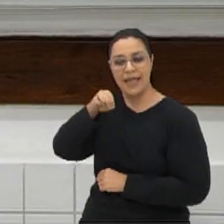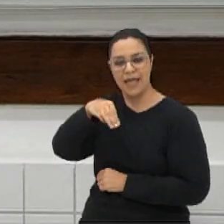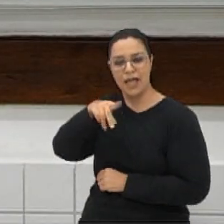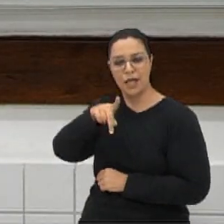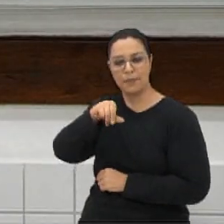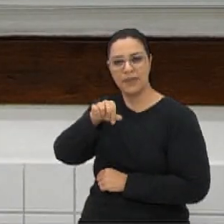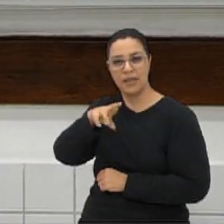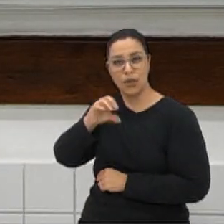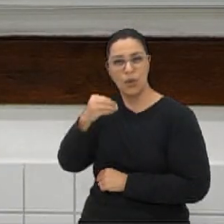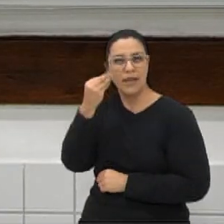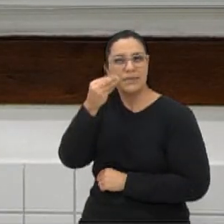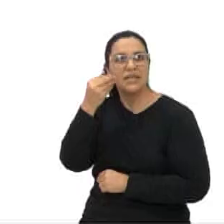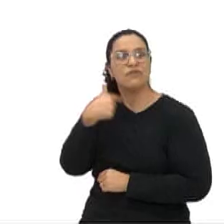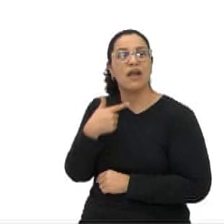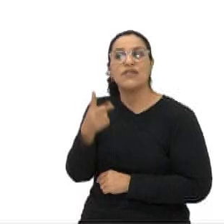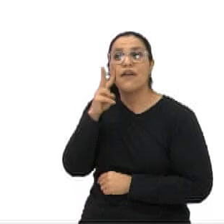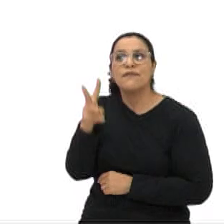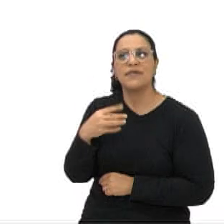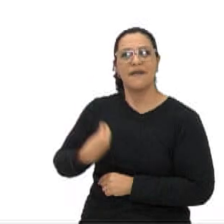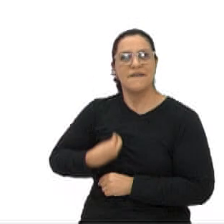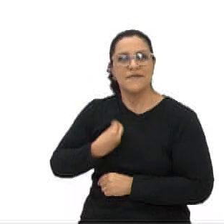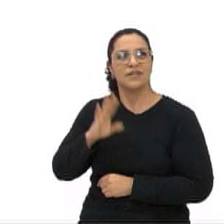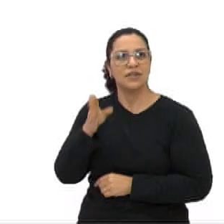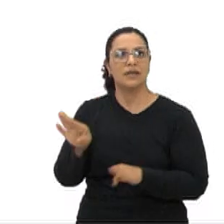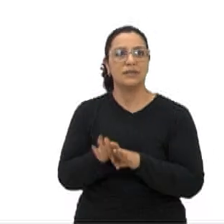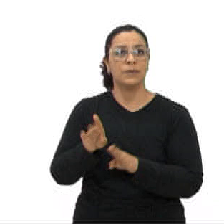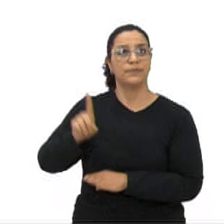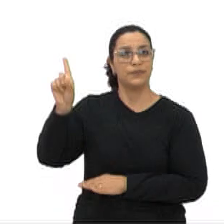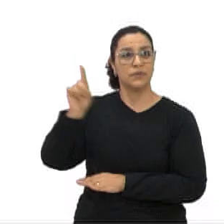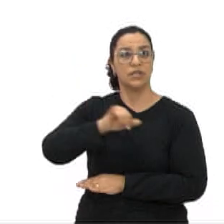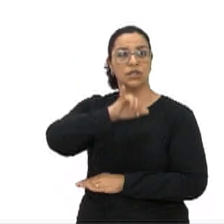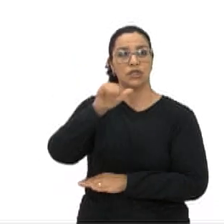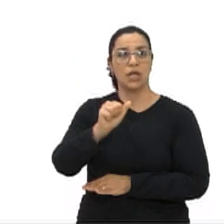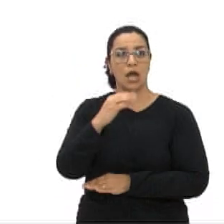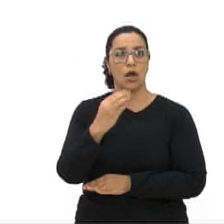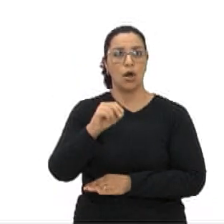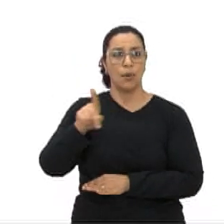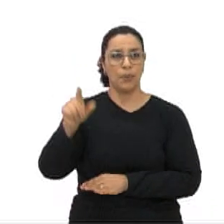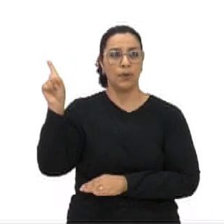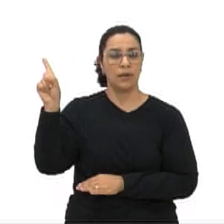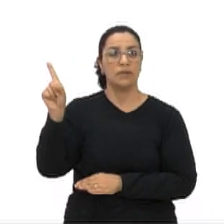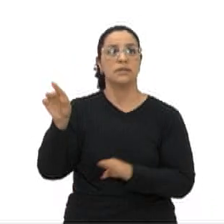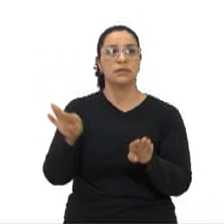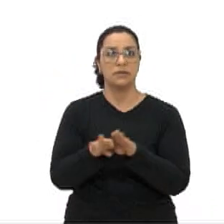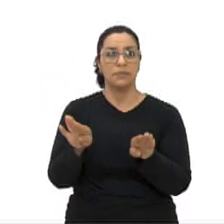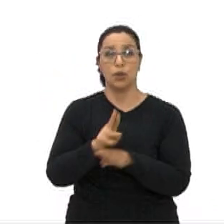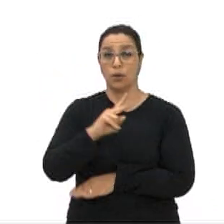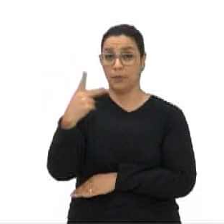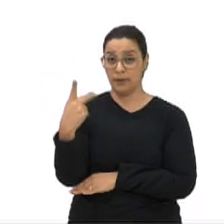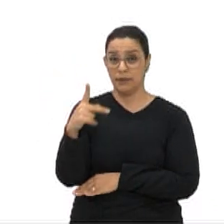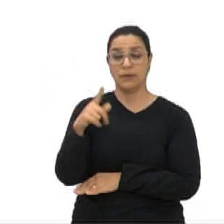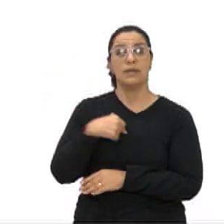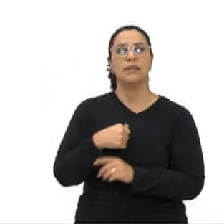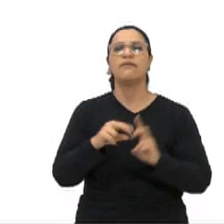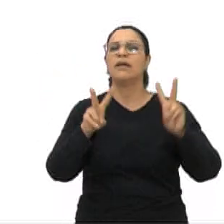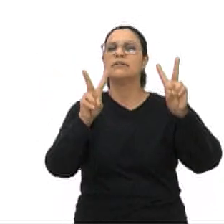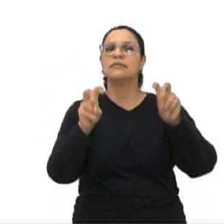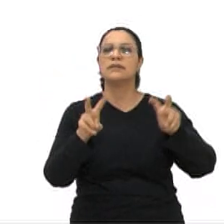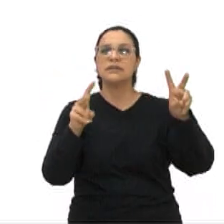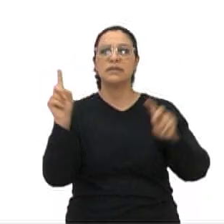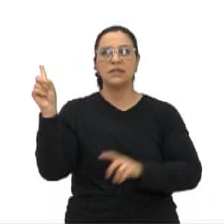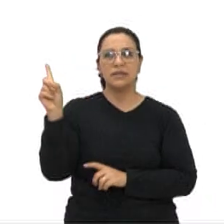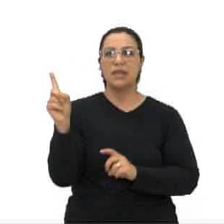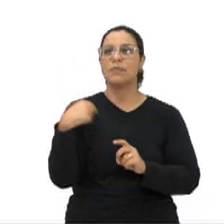natural, assim, da vida, tá bom? Beleza, aí eu pego aqui o Jacopo Ligozzi, tá? É assim que pronuncia o nome dele, e a gente vai ver